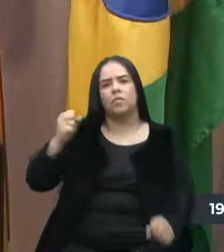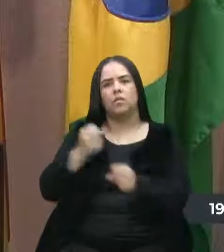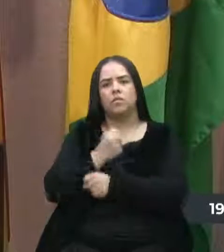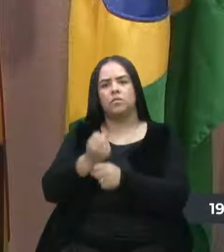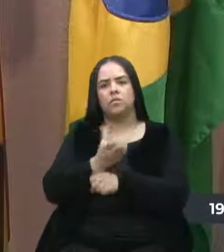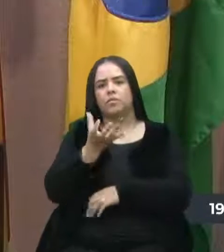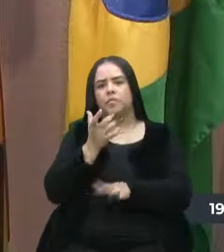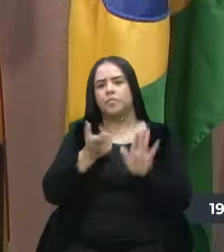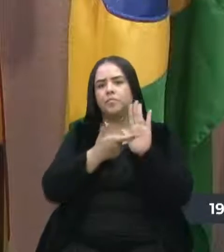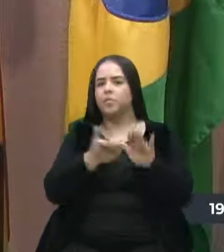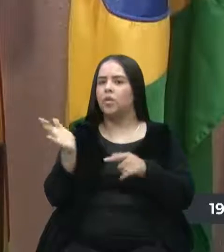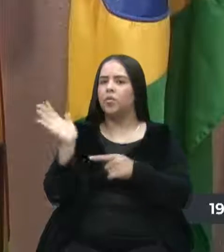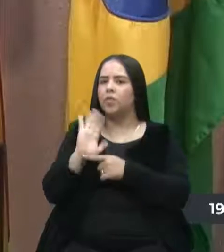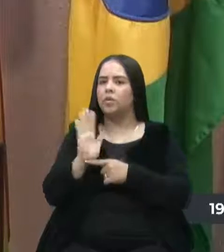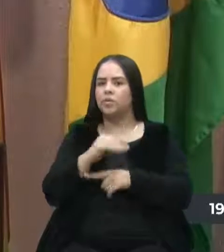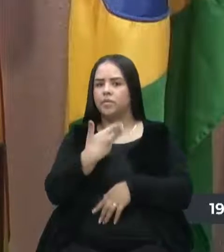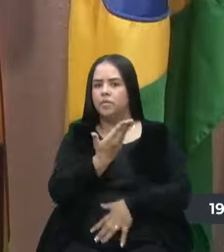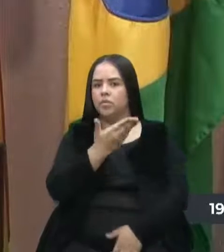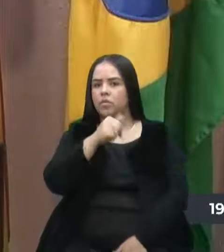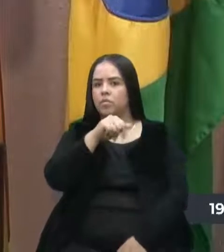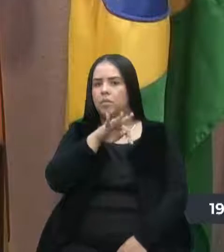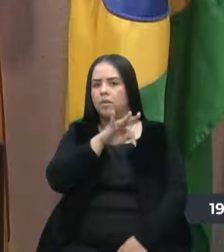tu passa o vídeo aí por favor Maitê